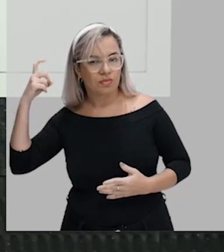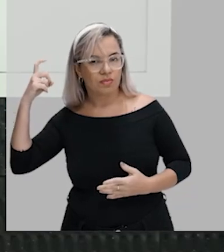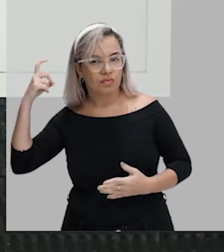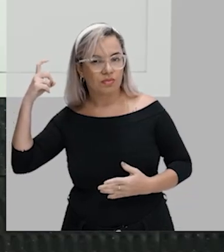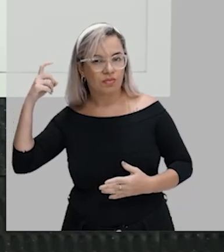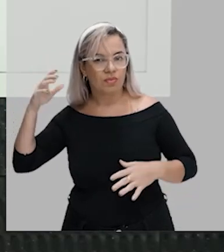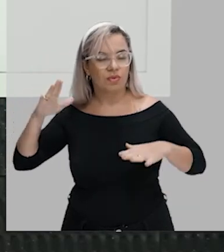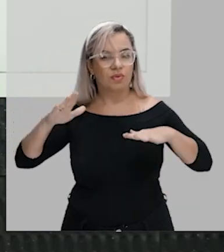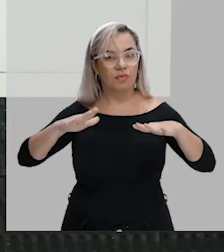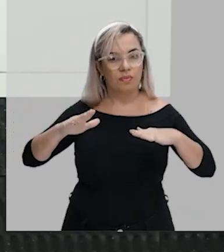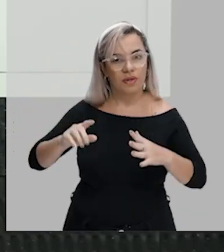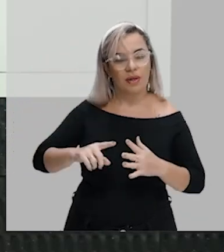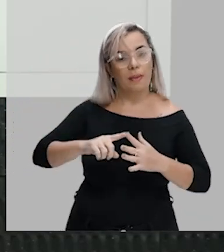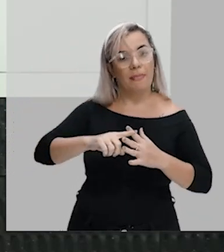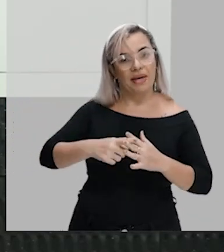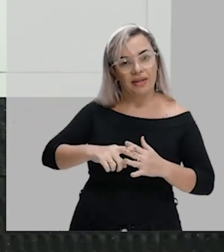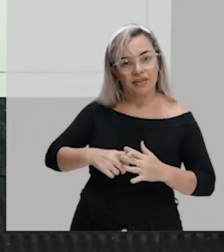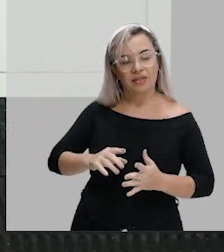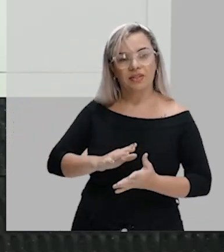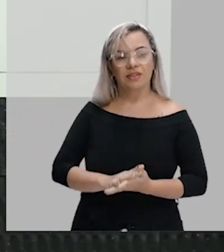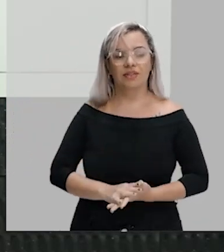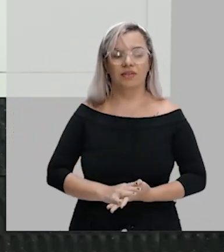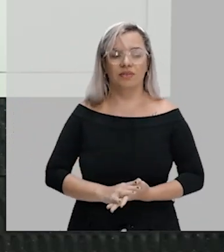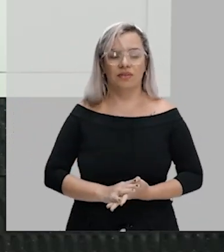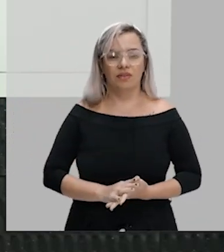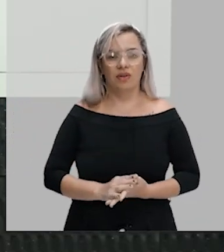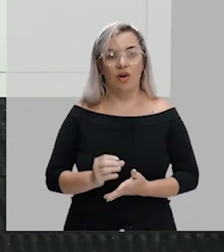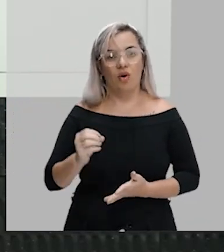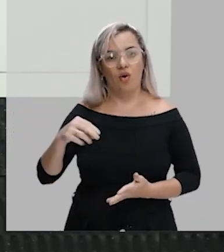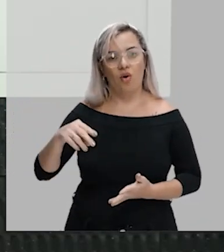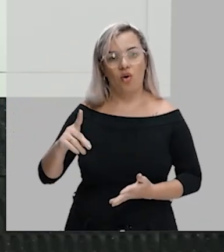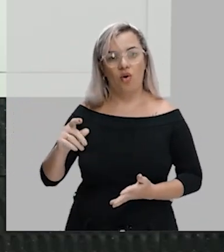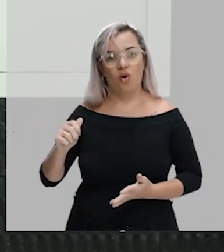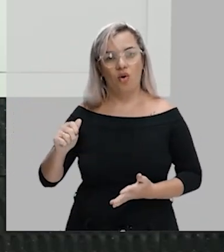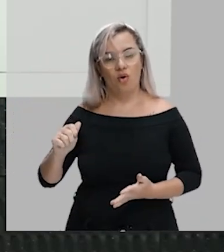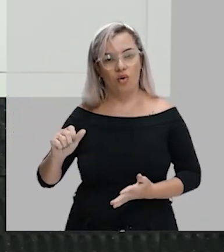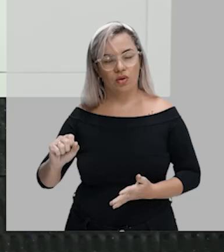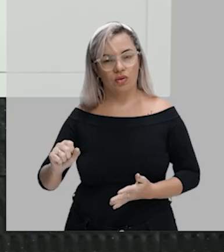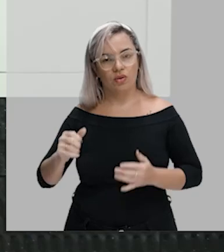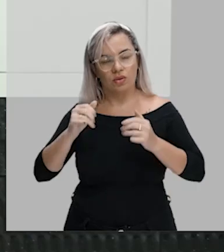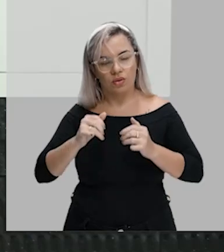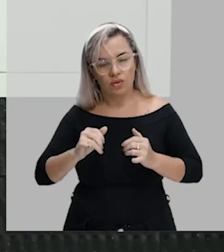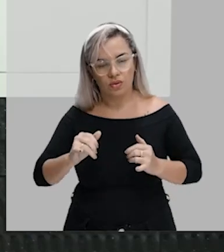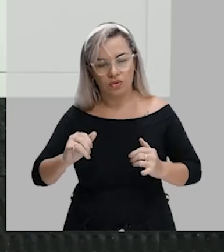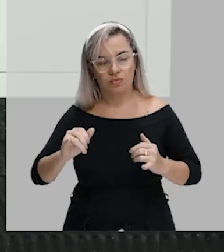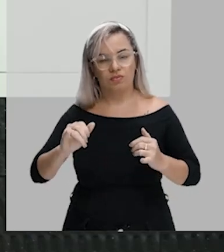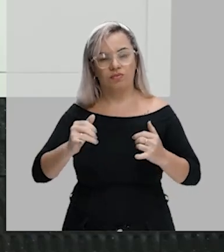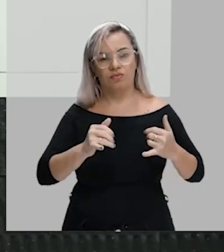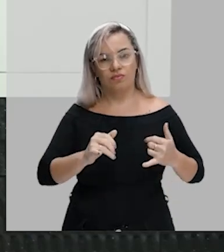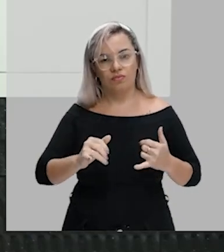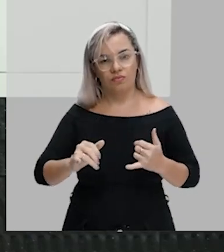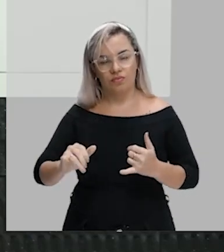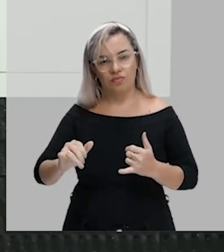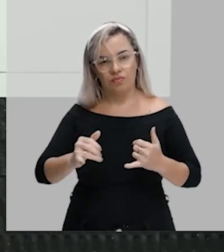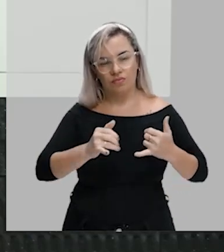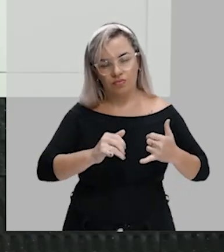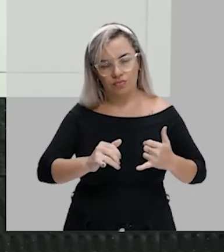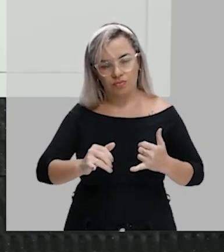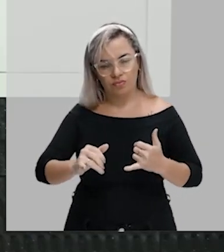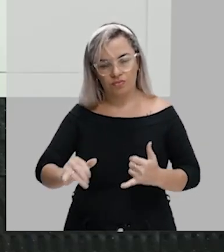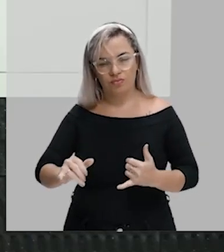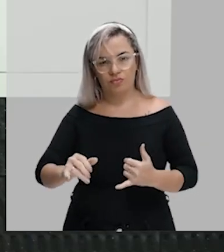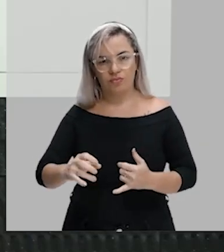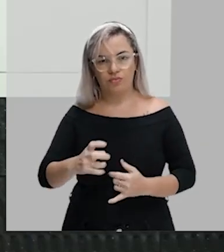ondas mecânicas. Então essas ondas, elas são emitidas da fonte emissora, né? Nós também emitimos os